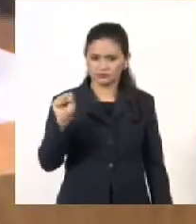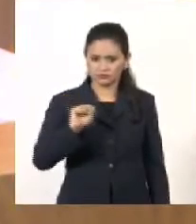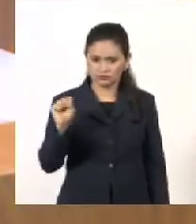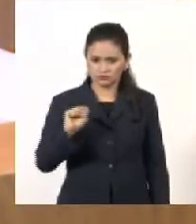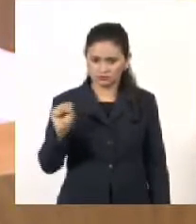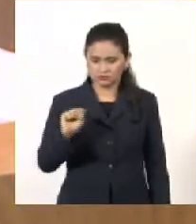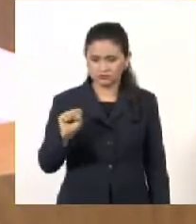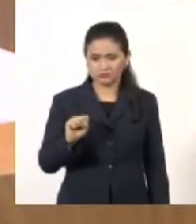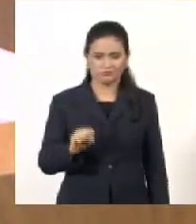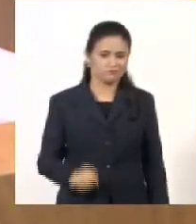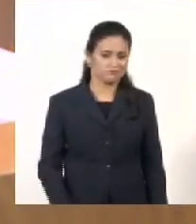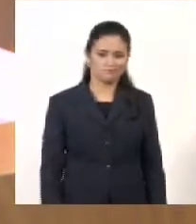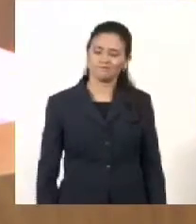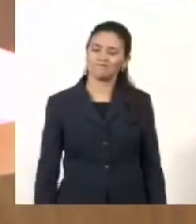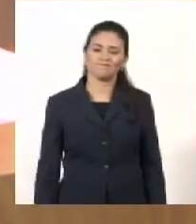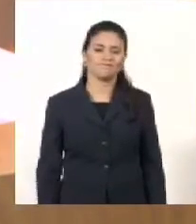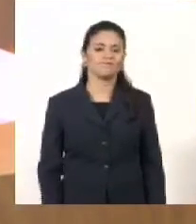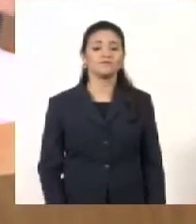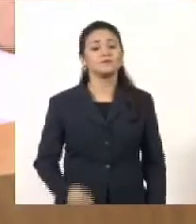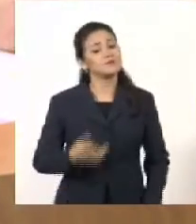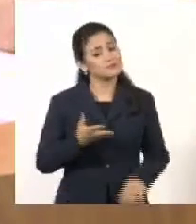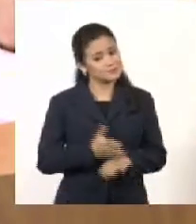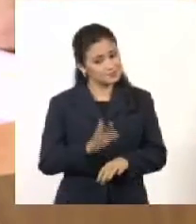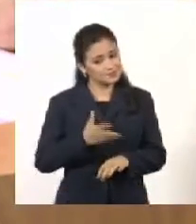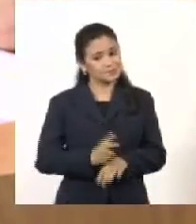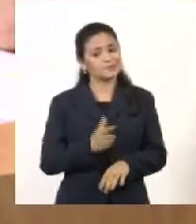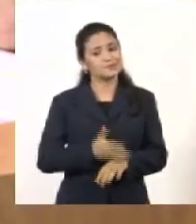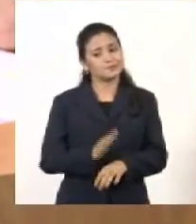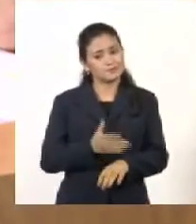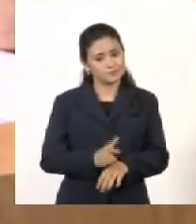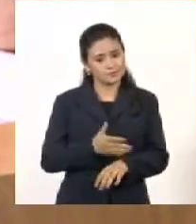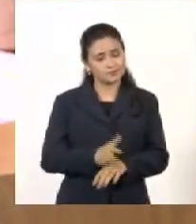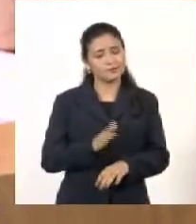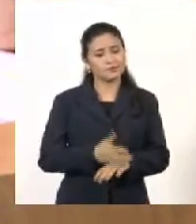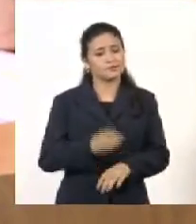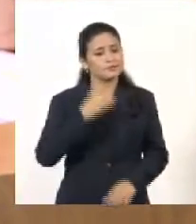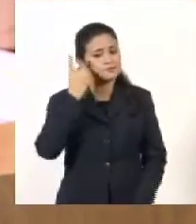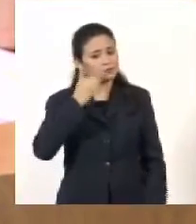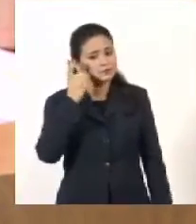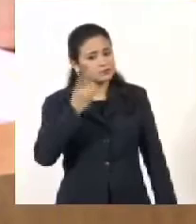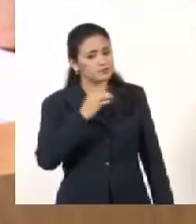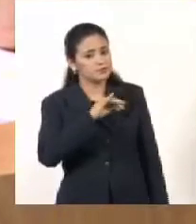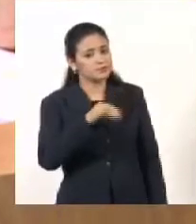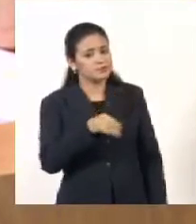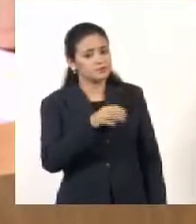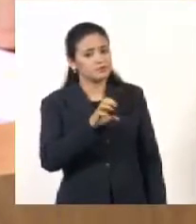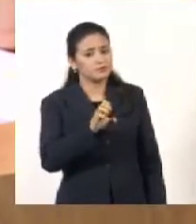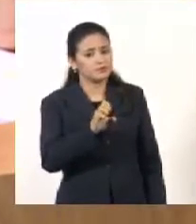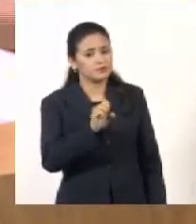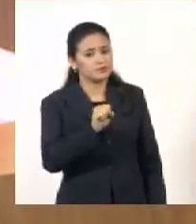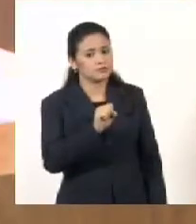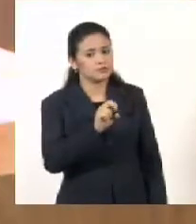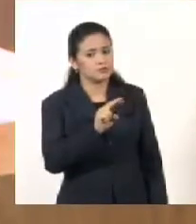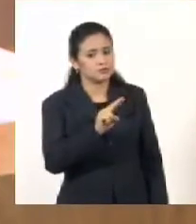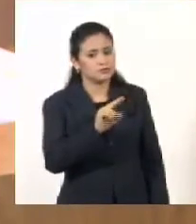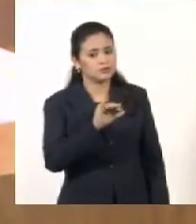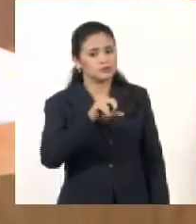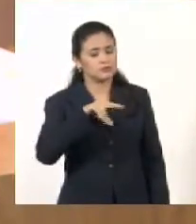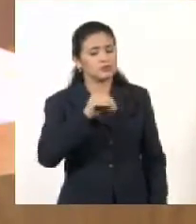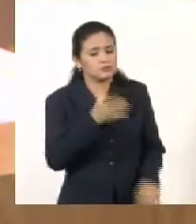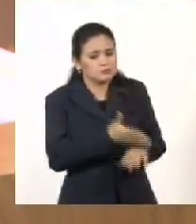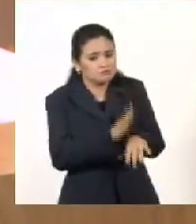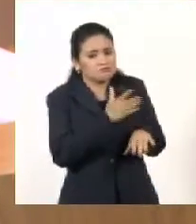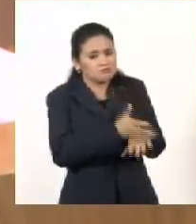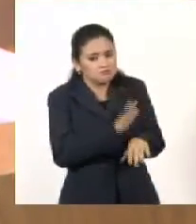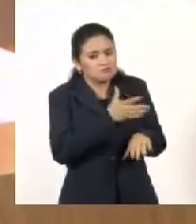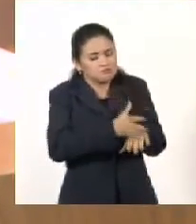papagaio ensaiado, pelo deputado jesuíno, deputado Wellington. Está ensaiando, está no